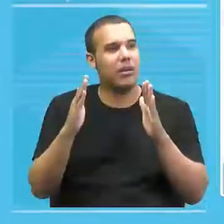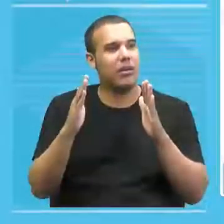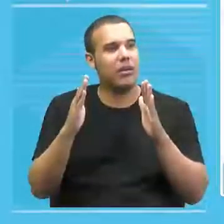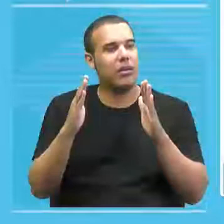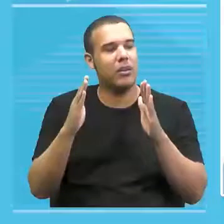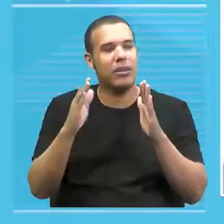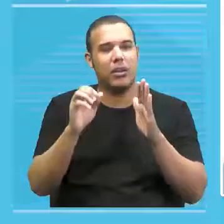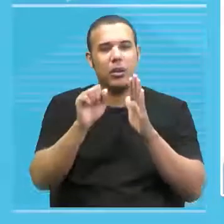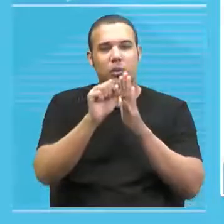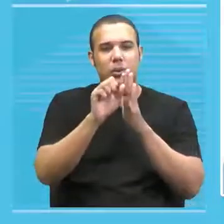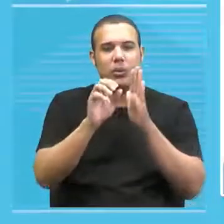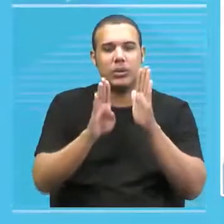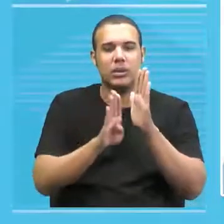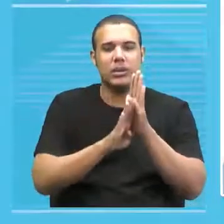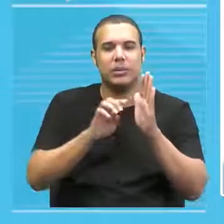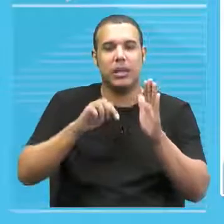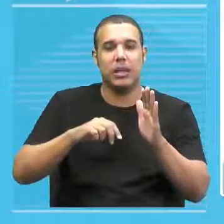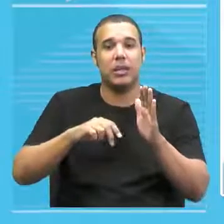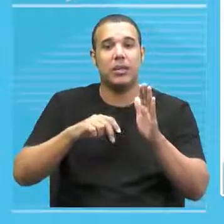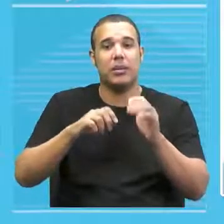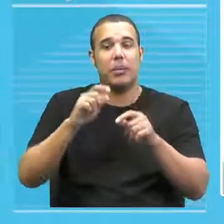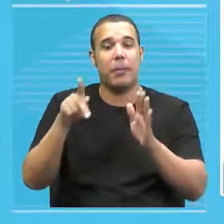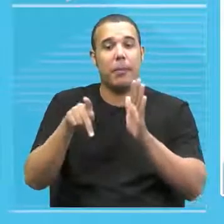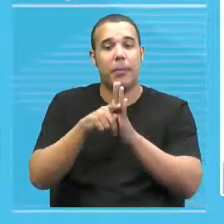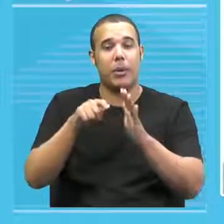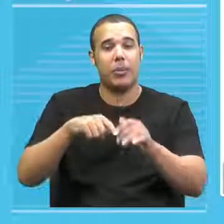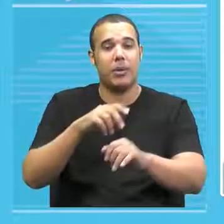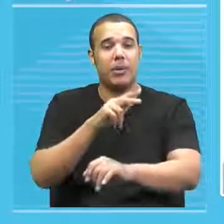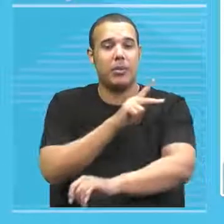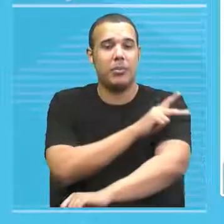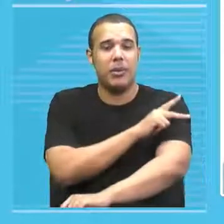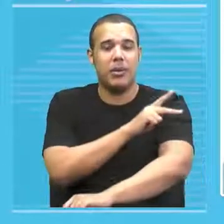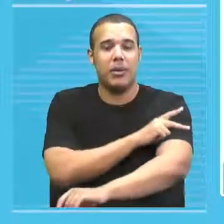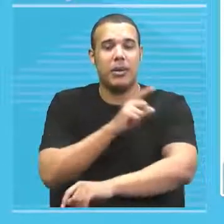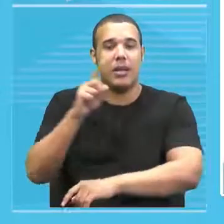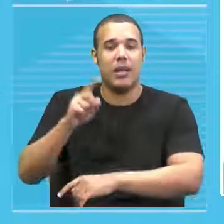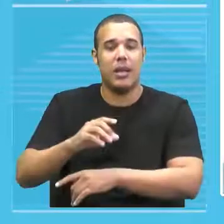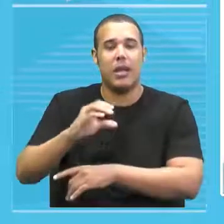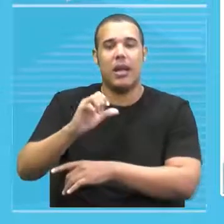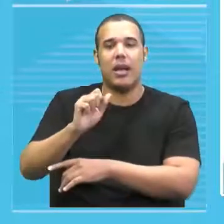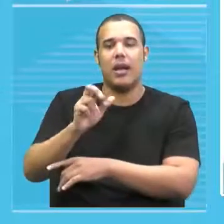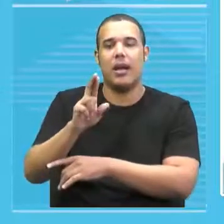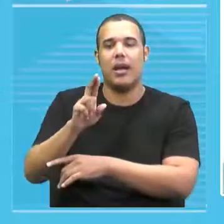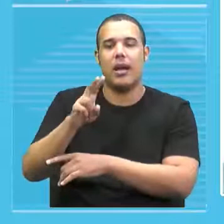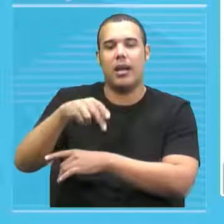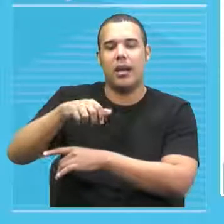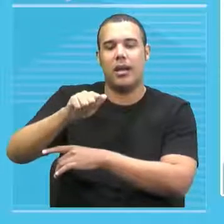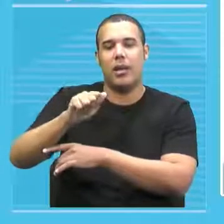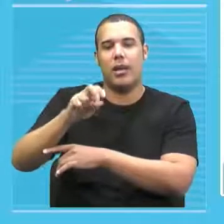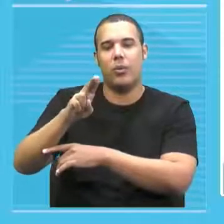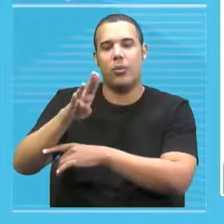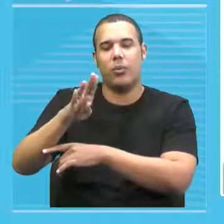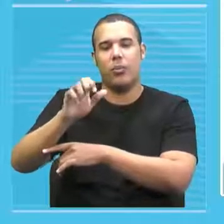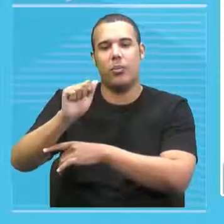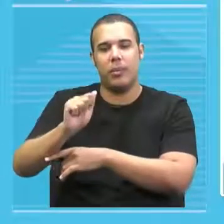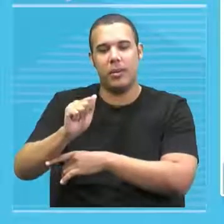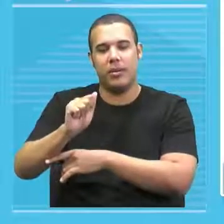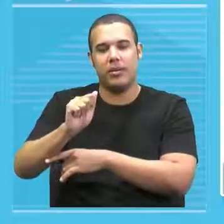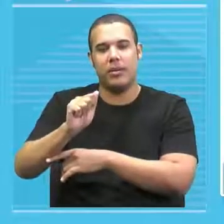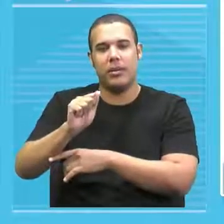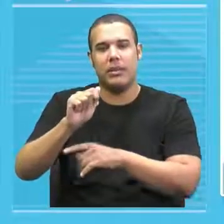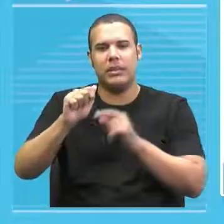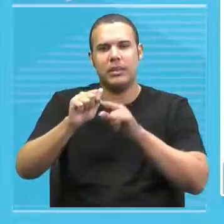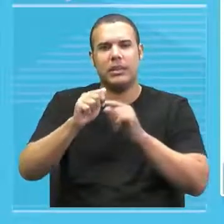um dos símbolos do Estado do Piauí que é a carnaúba né da Carnaúba por exemplo a gente